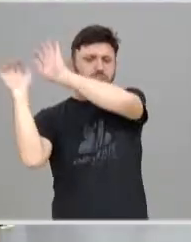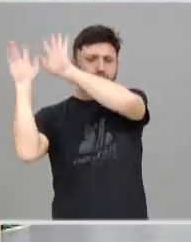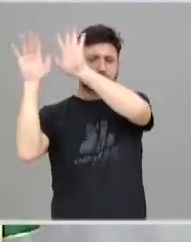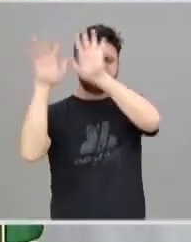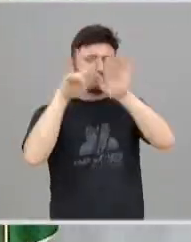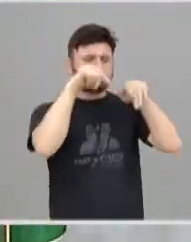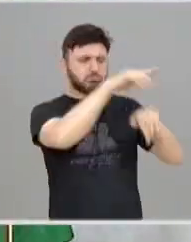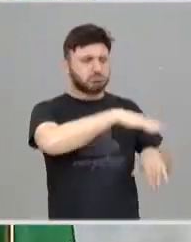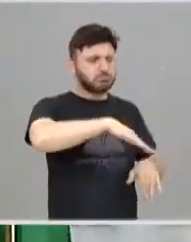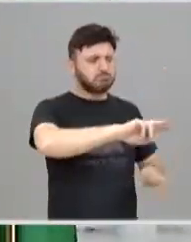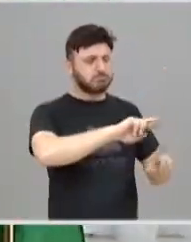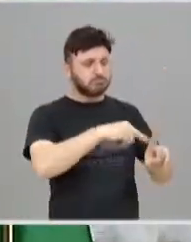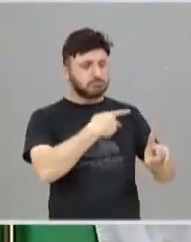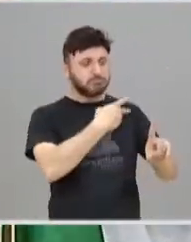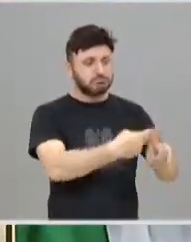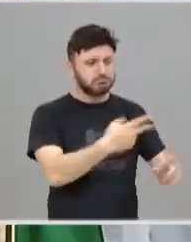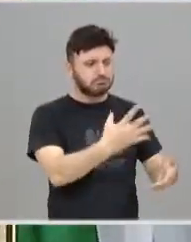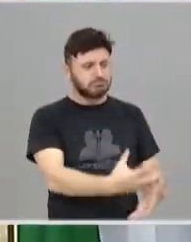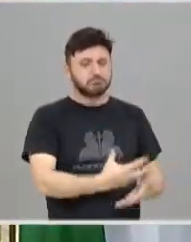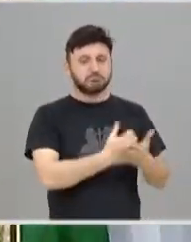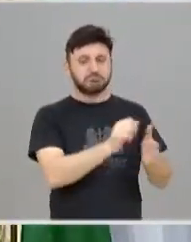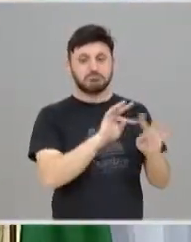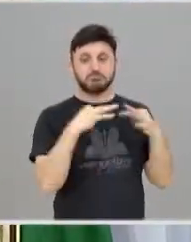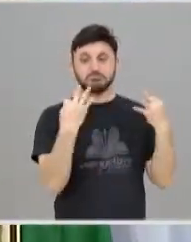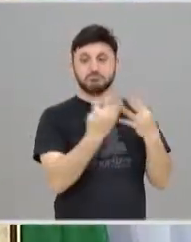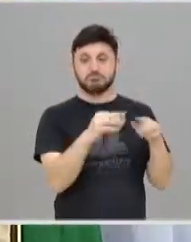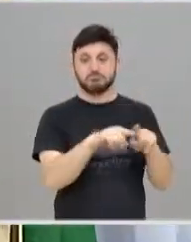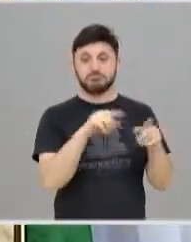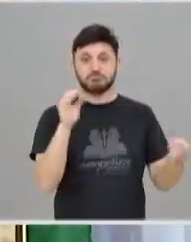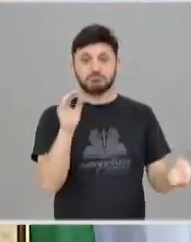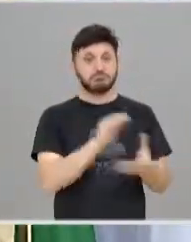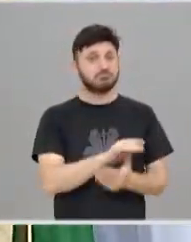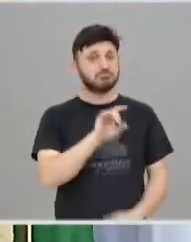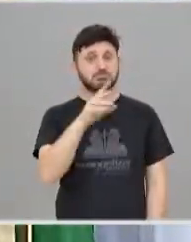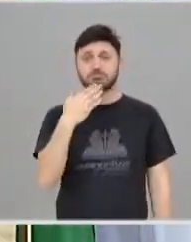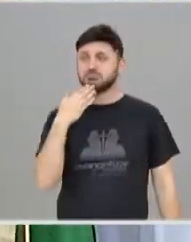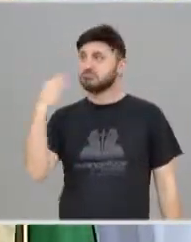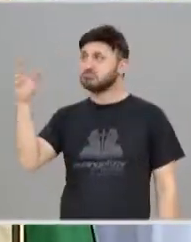redobrada para salvar a família e salvar o casamento. É só pedir.